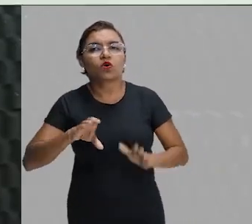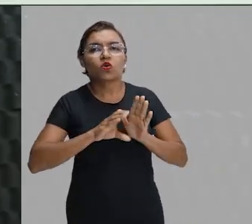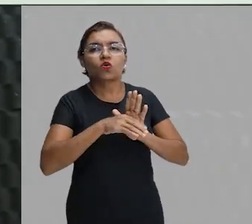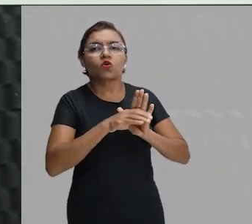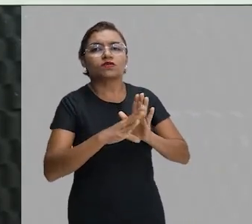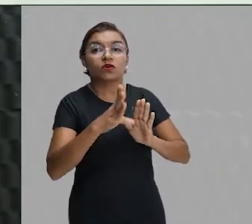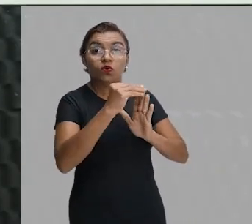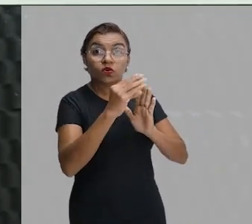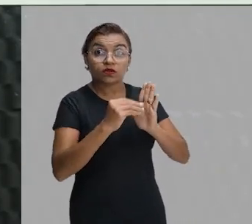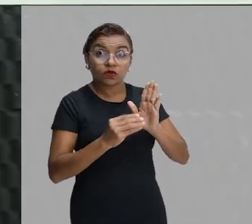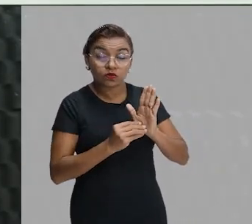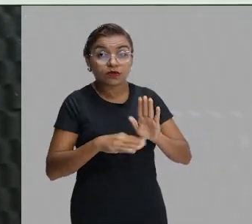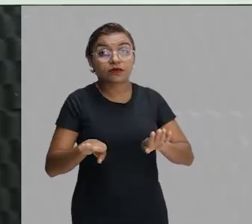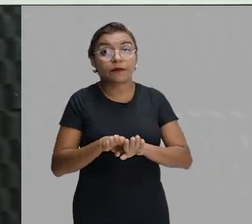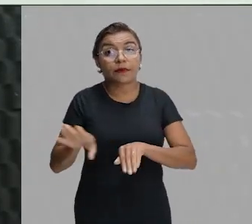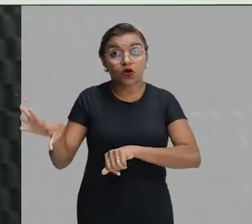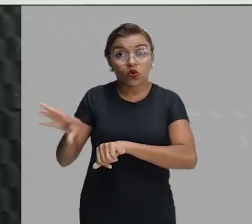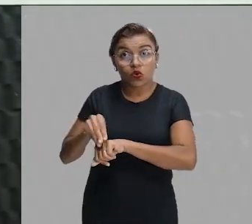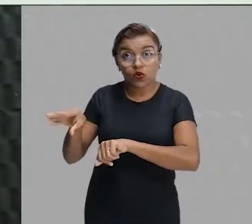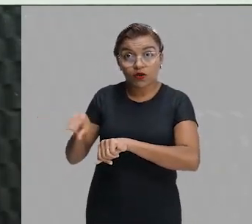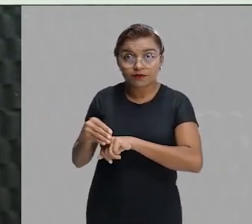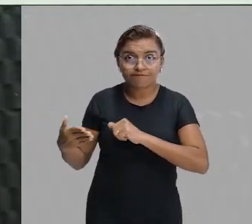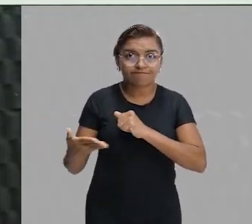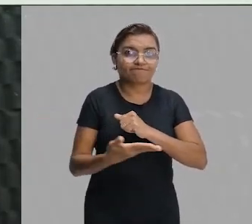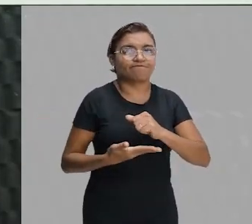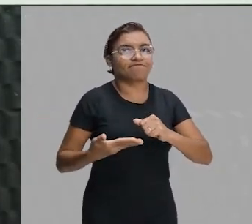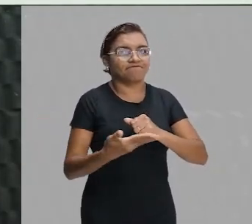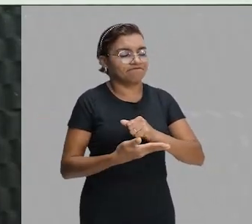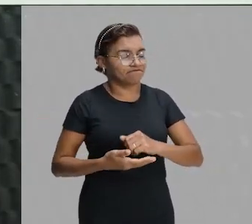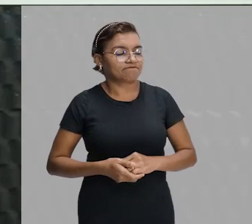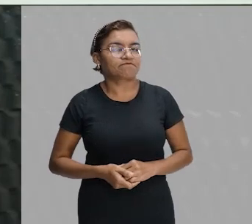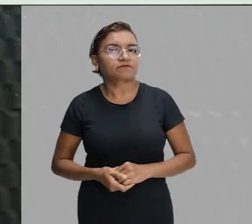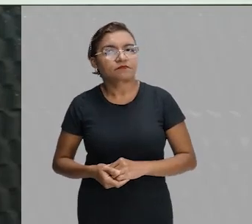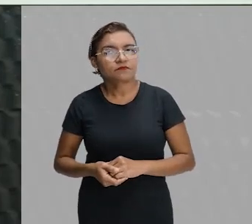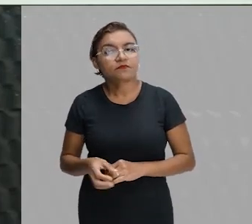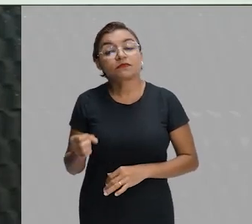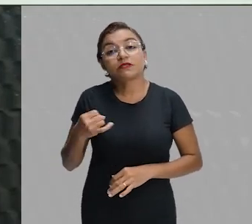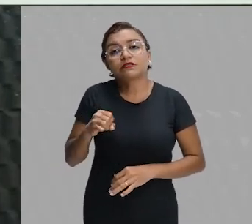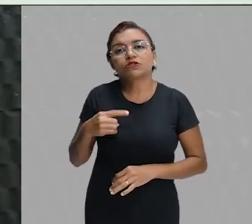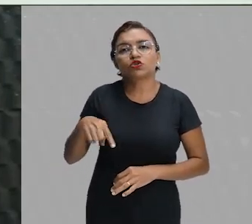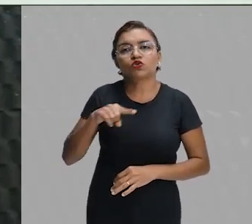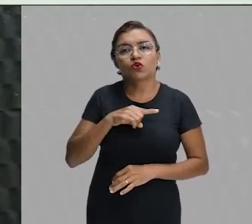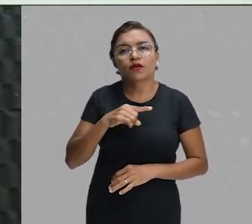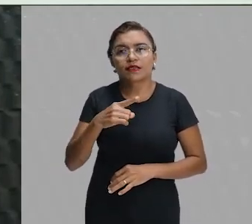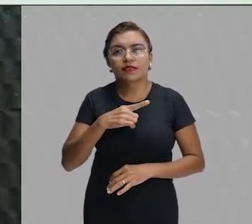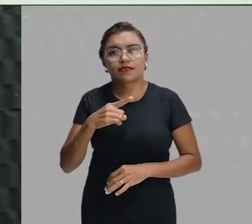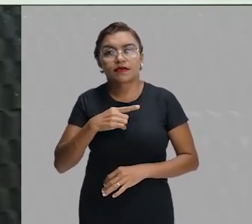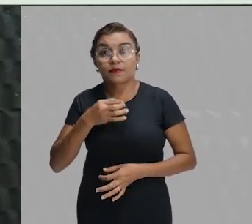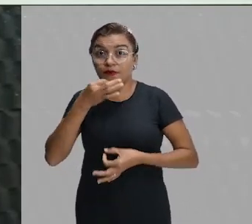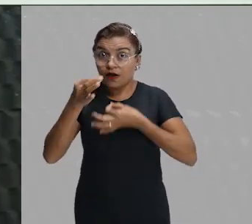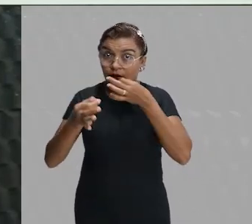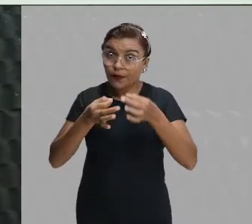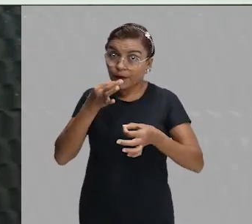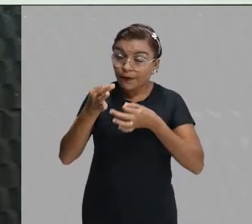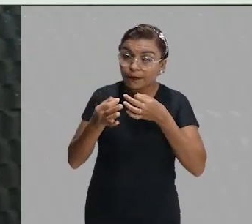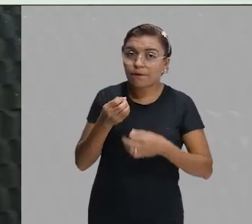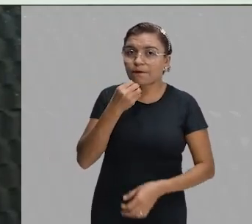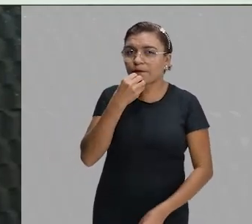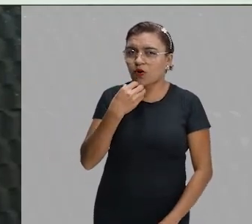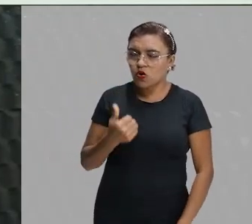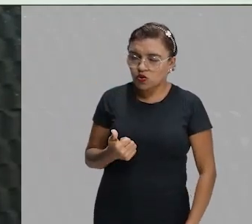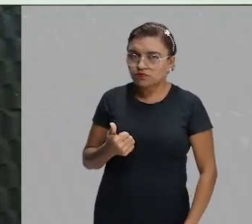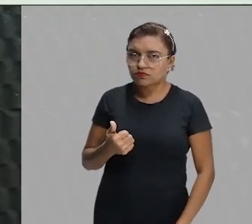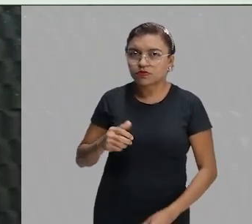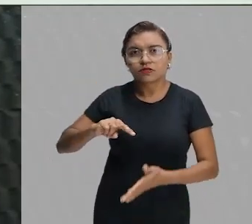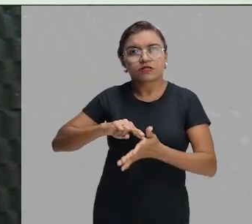conteúdo, enquanto conhecimento básico. Certo? Então, veja só. Se nós temos bons argumentos, isso significa o quê? Que